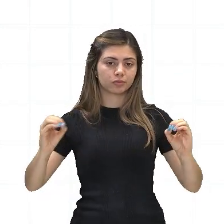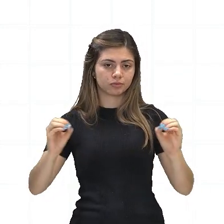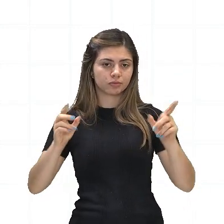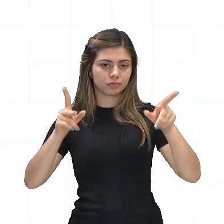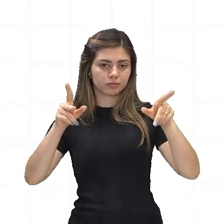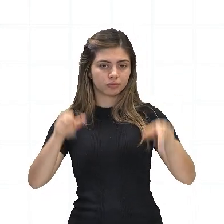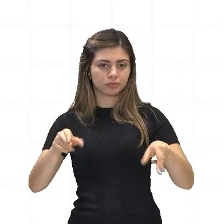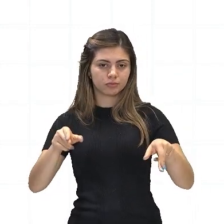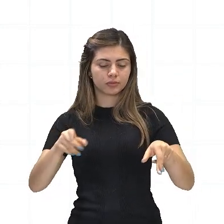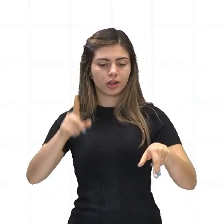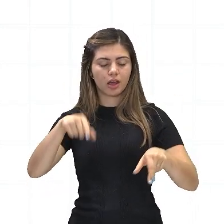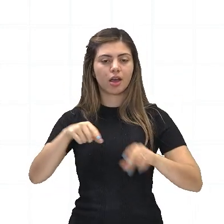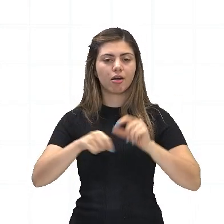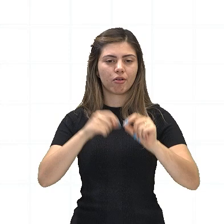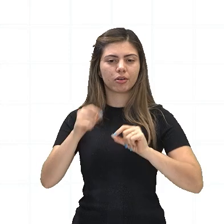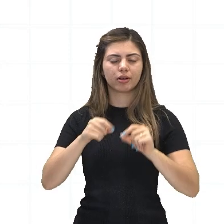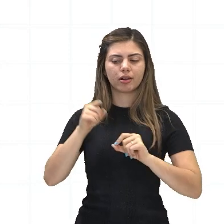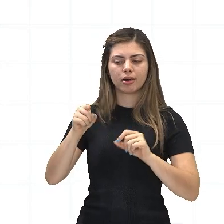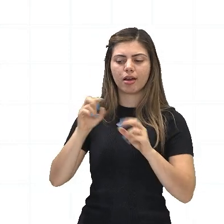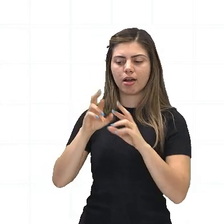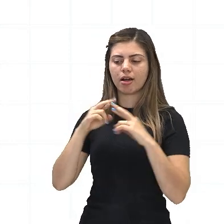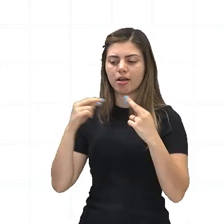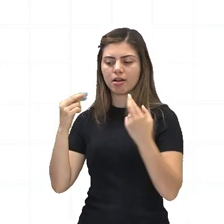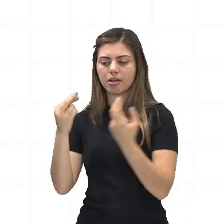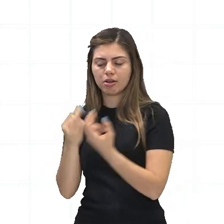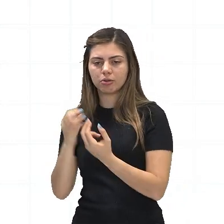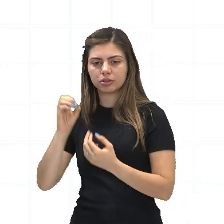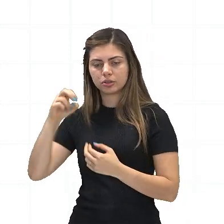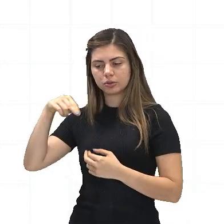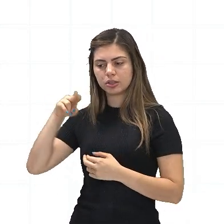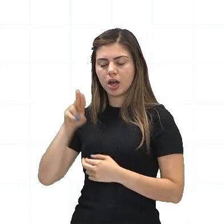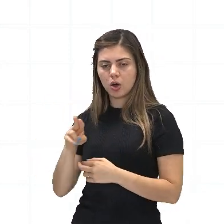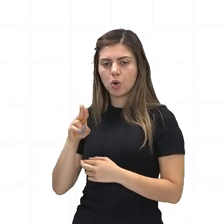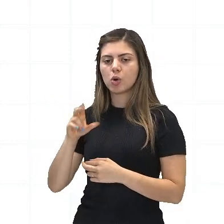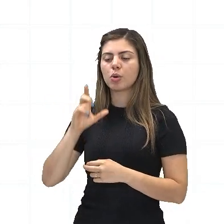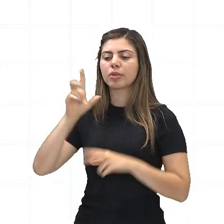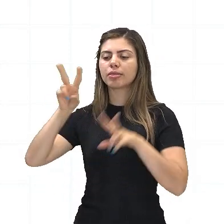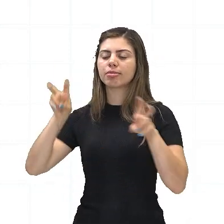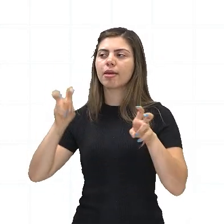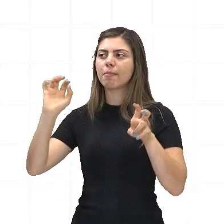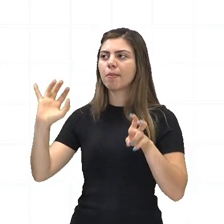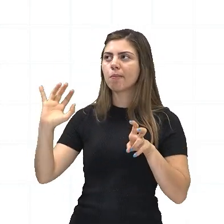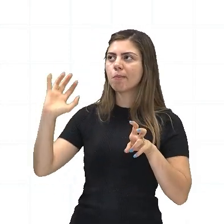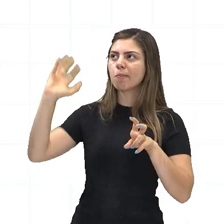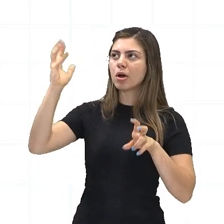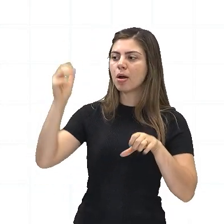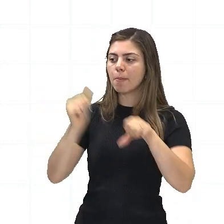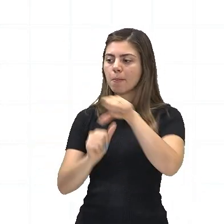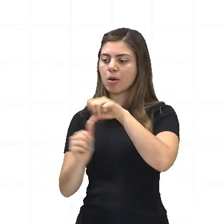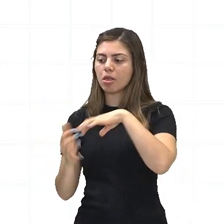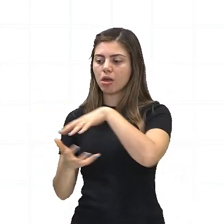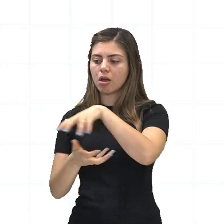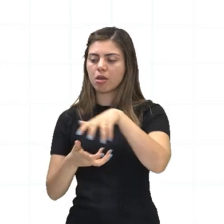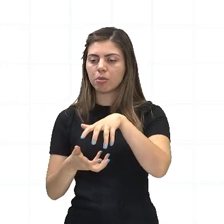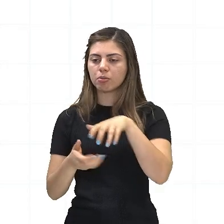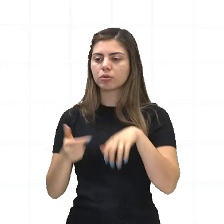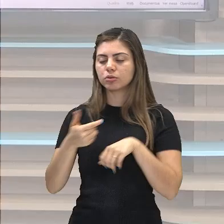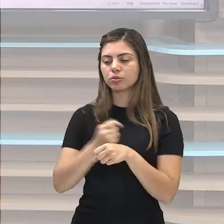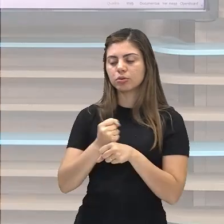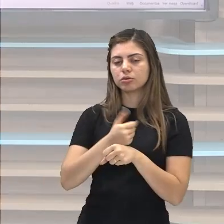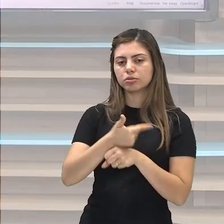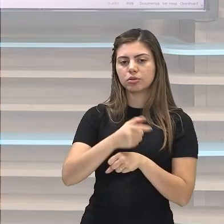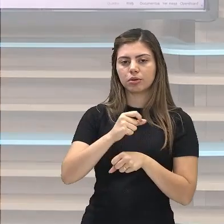A Conferência das Nações Unidas sobre Mudanças Climáticas de 2023, COP28, começou